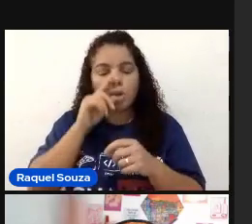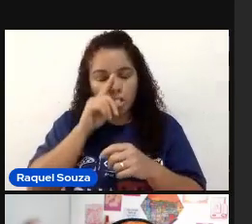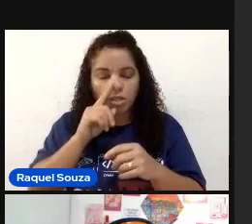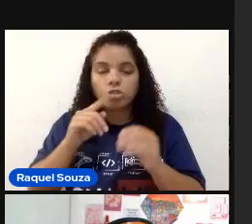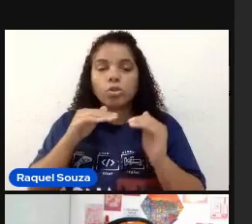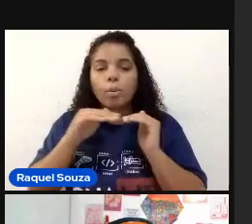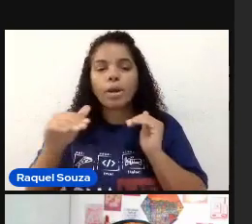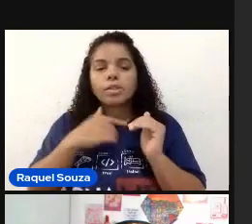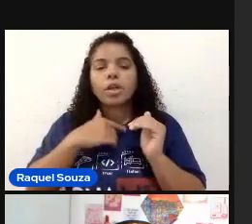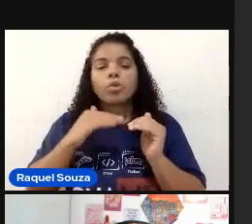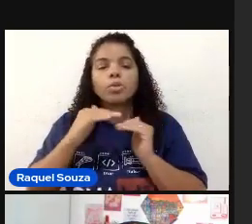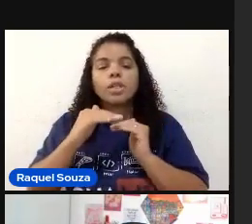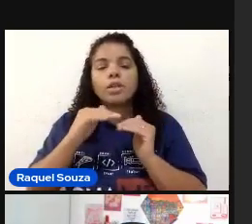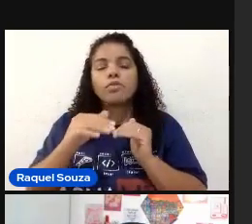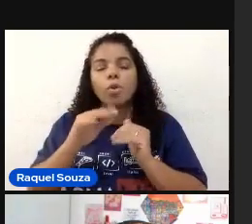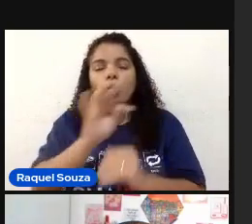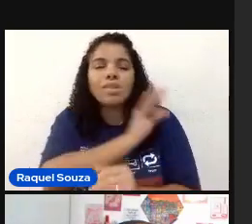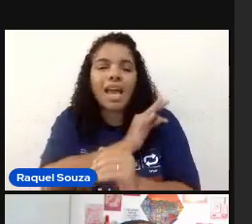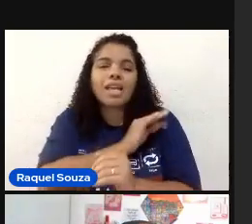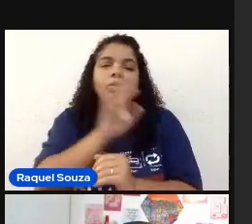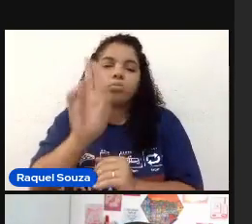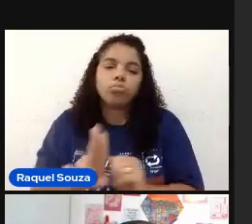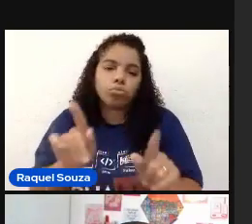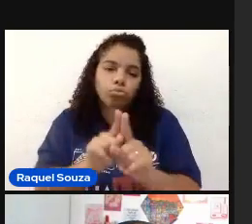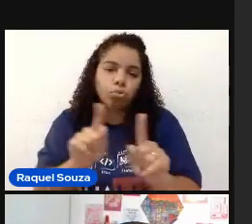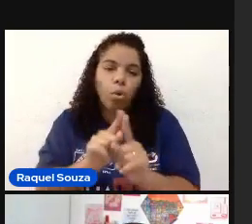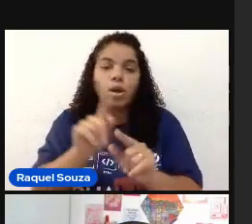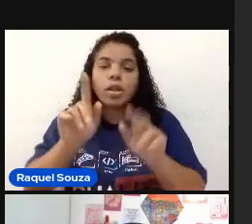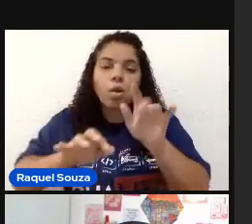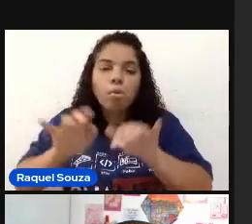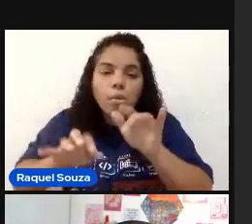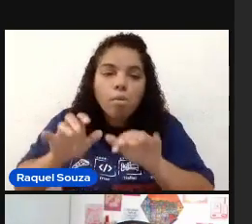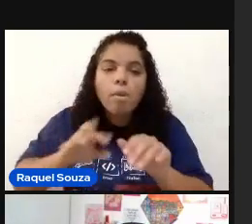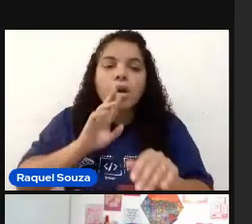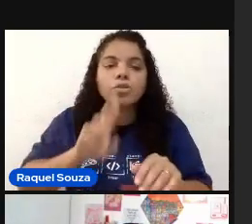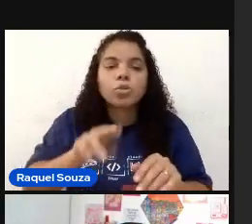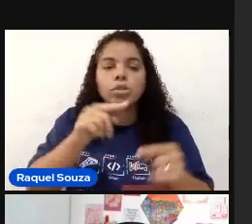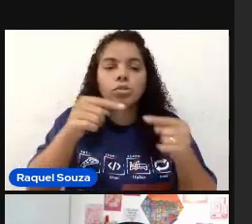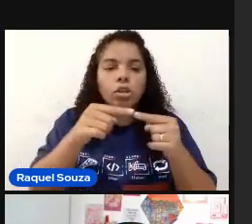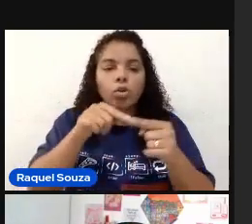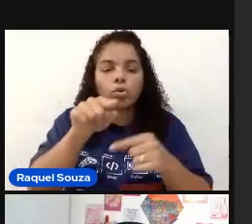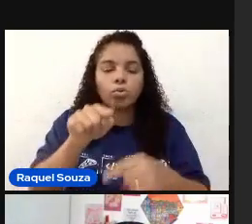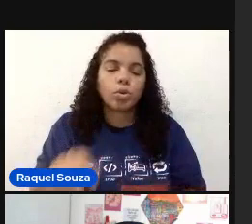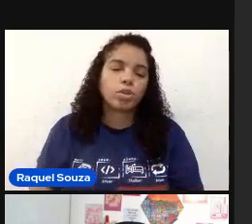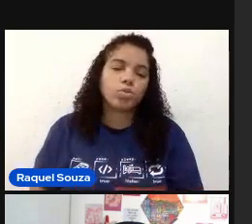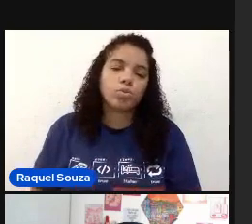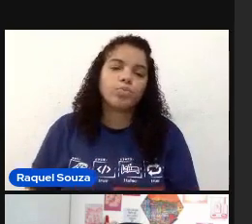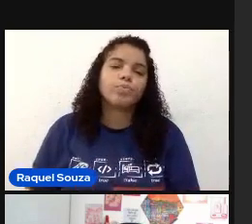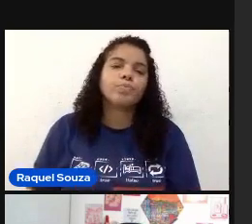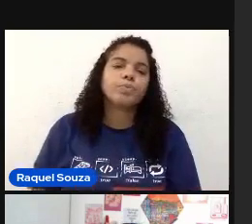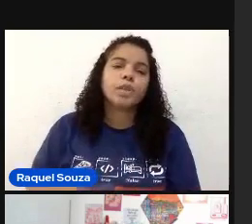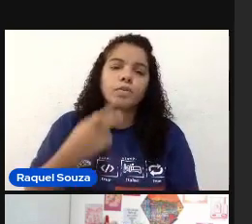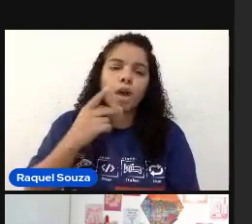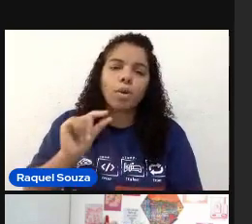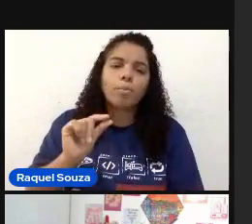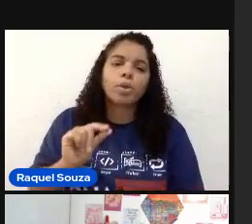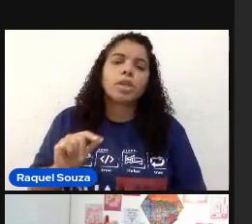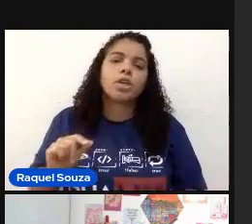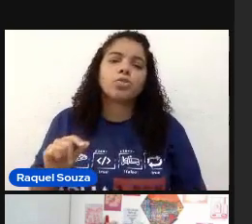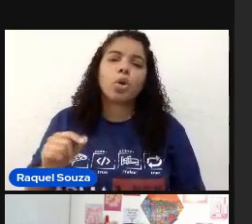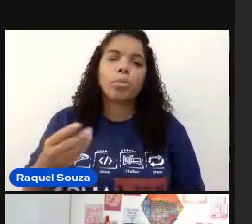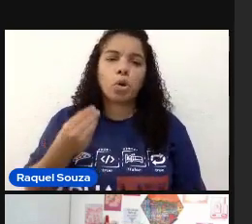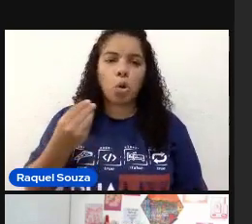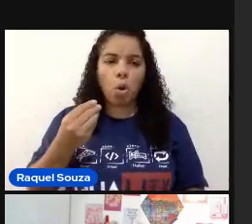técnico quanto do ponto de vista para o usuário. E eu vou escrevendo a minha solução baseado nisso. Falando um pouquinho sobre como eu